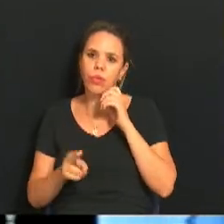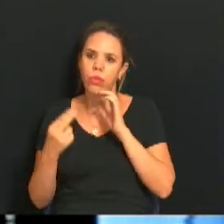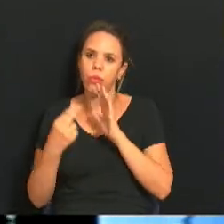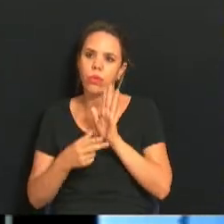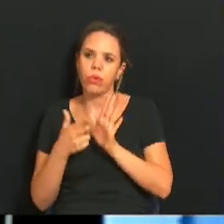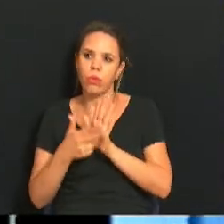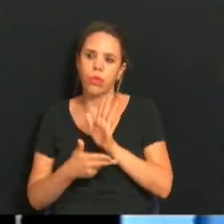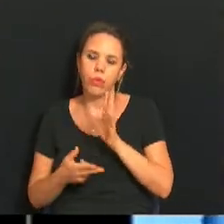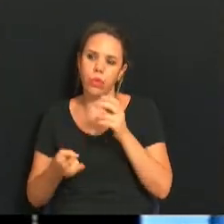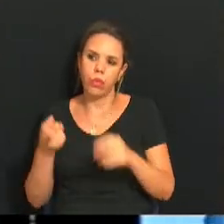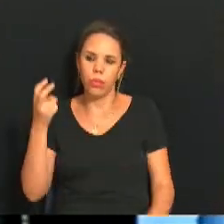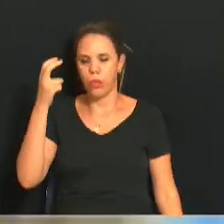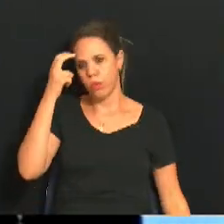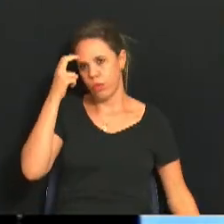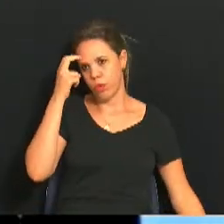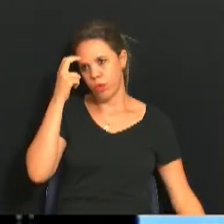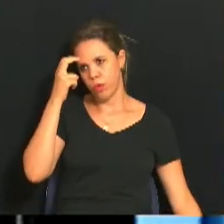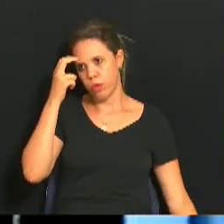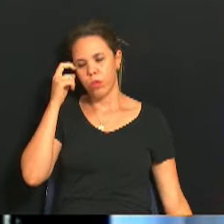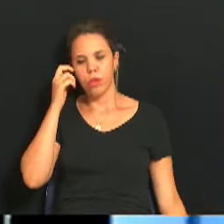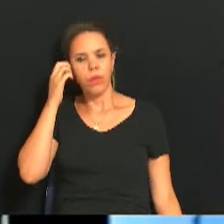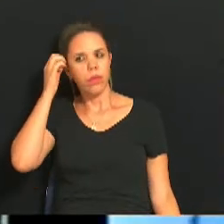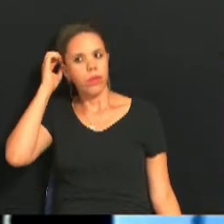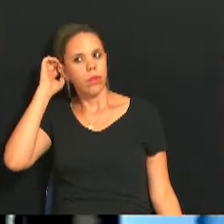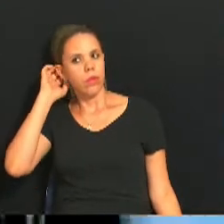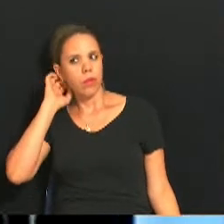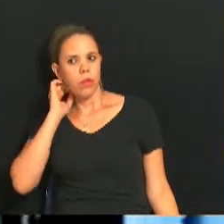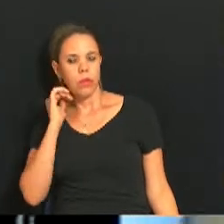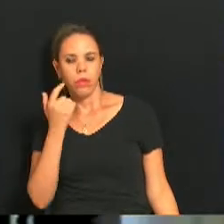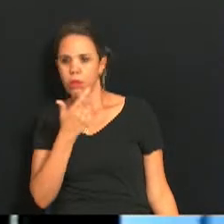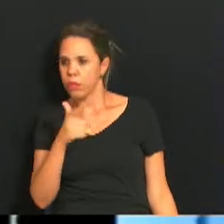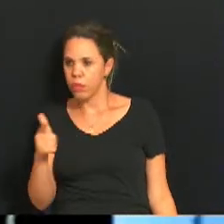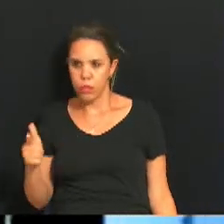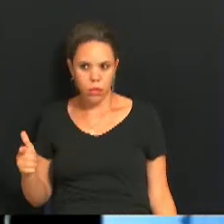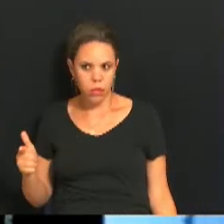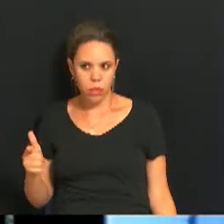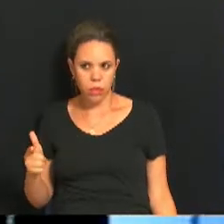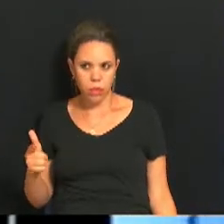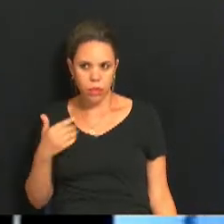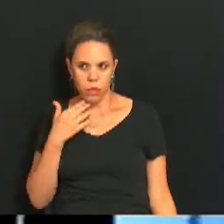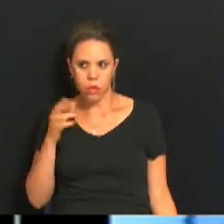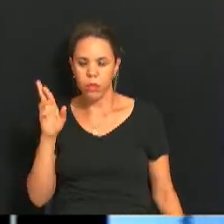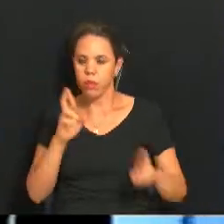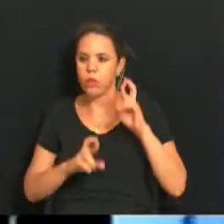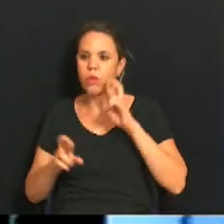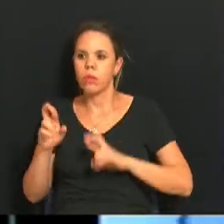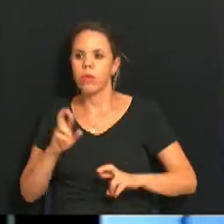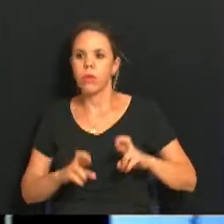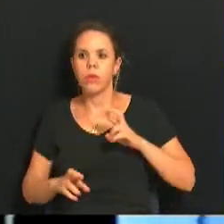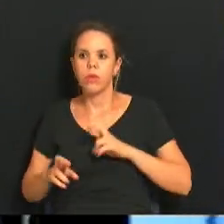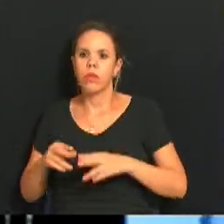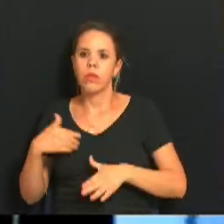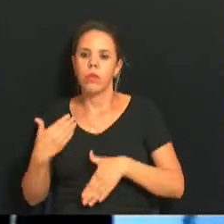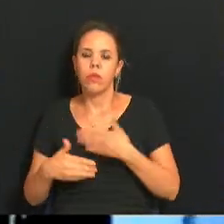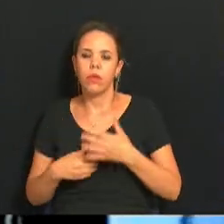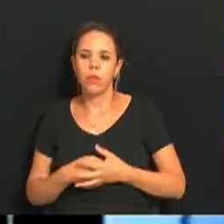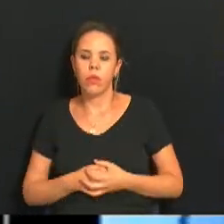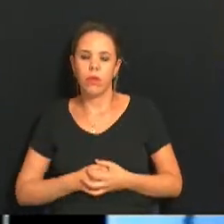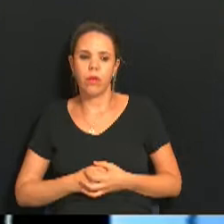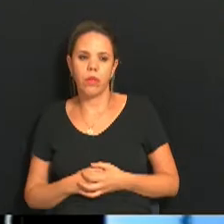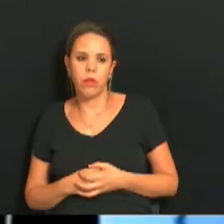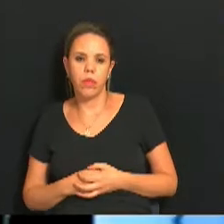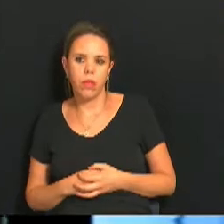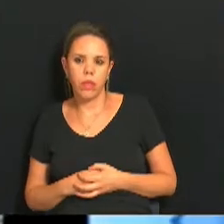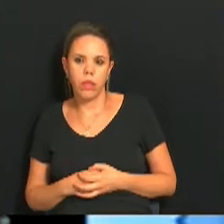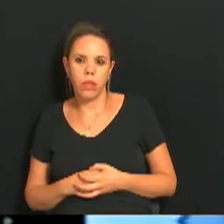Estação Cultura é ela não existe não foi analisado nenhum processo na